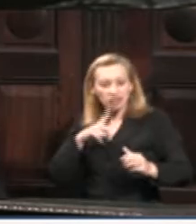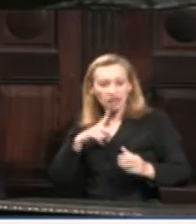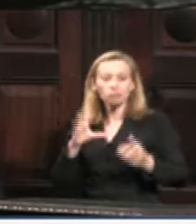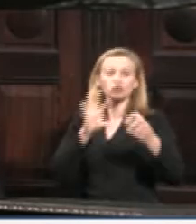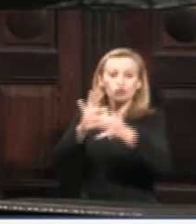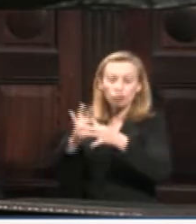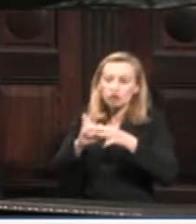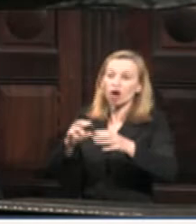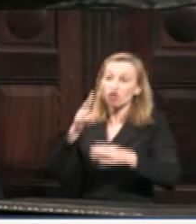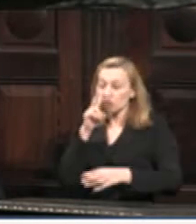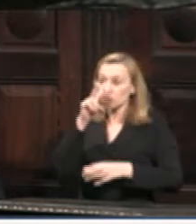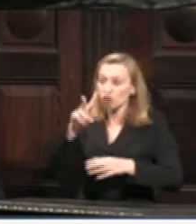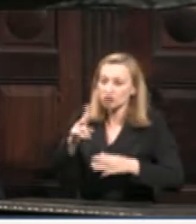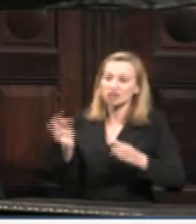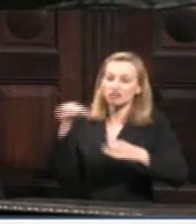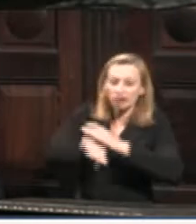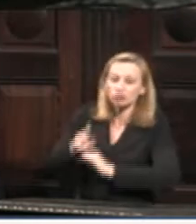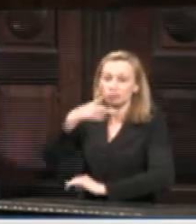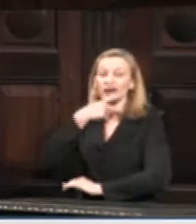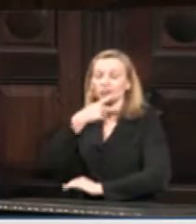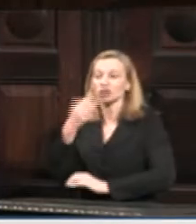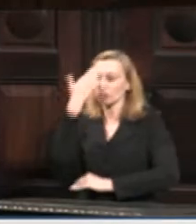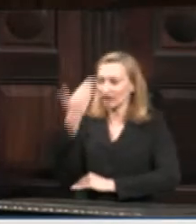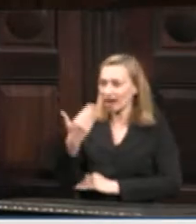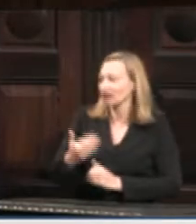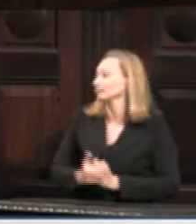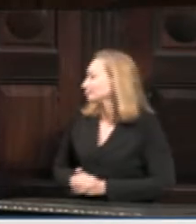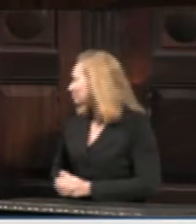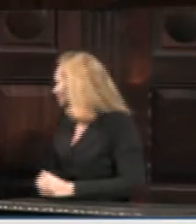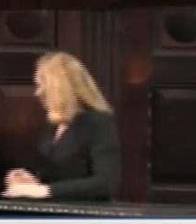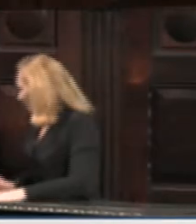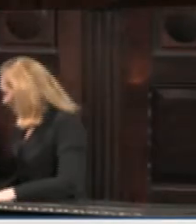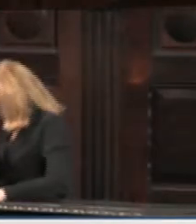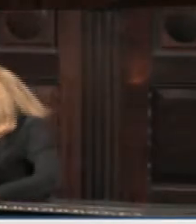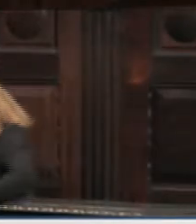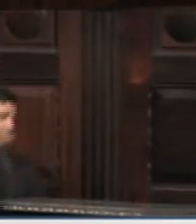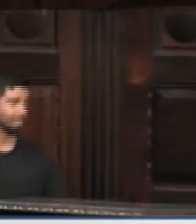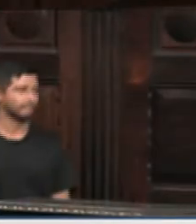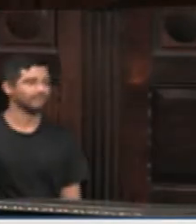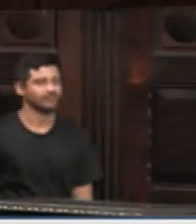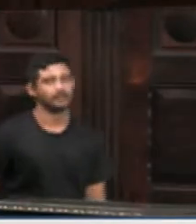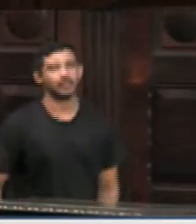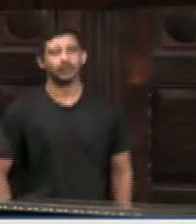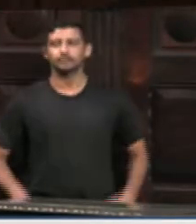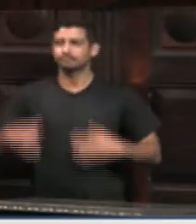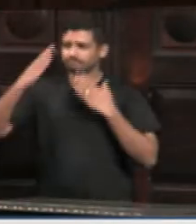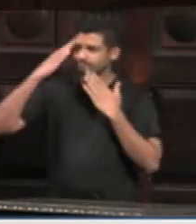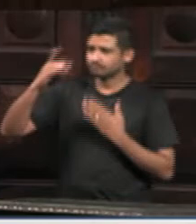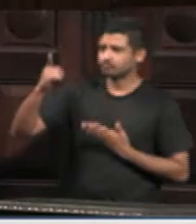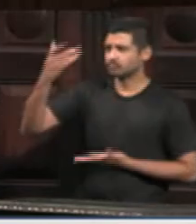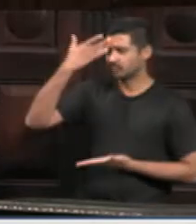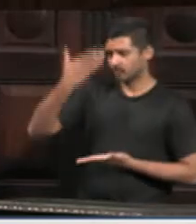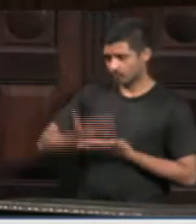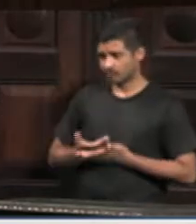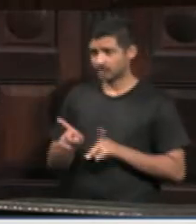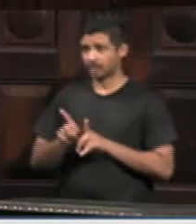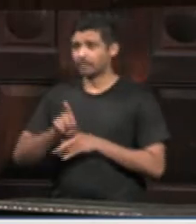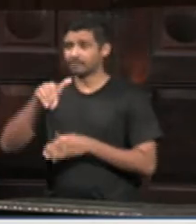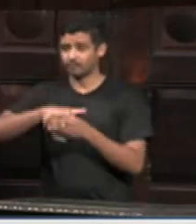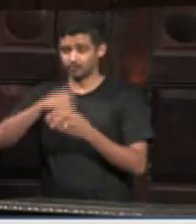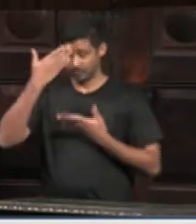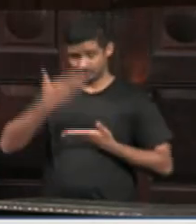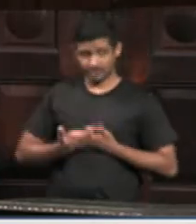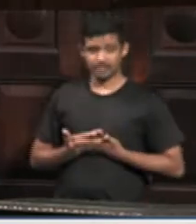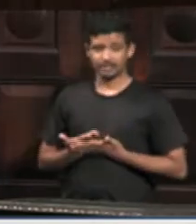o fortalecimento do parlamento. Parabéns. Agradeço, deputado Tiago, o seu voto de confiança, seu apoio. Vamos construir junto. Com a